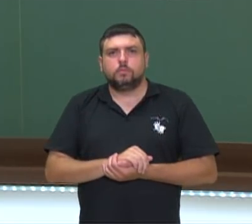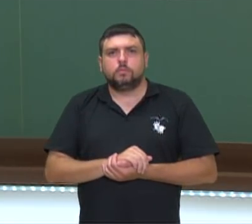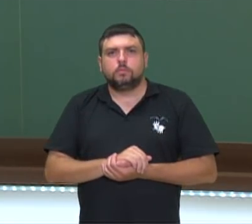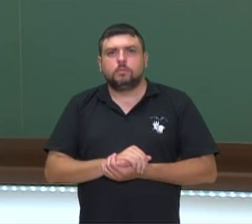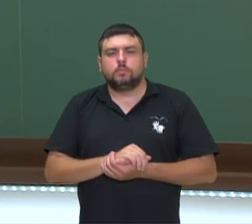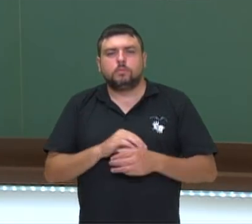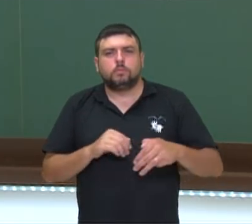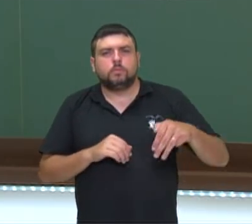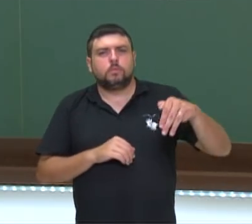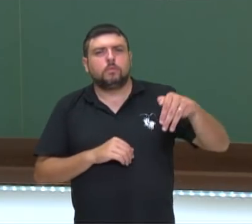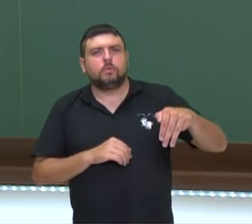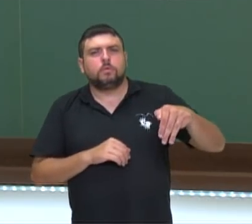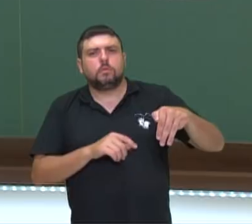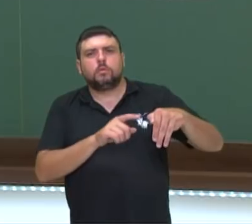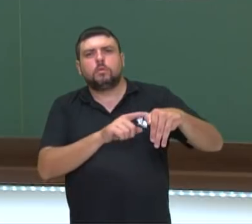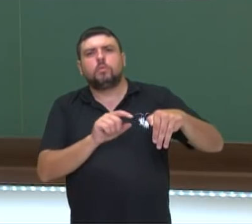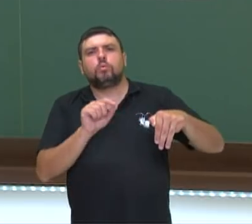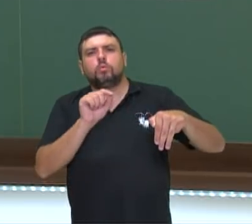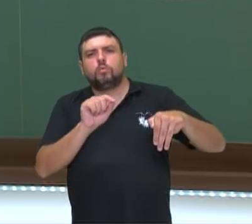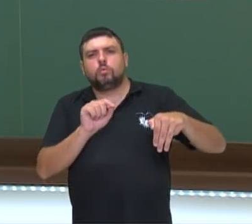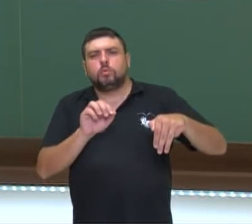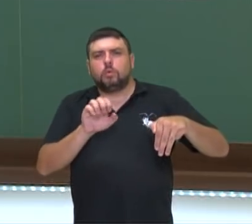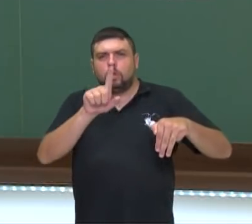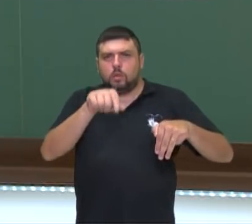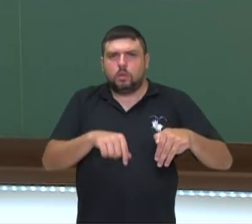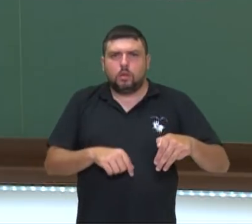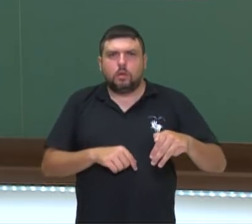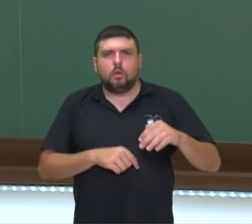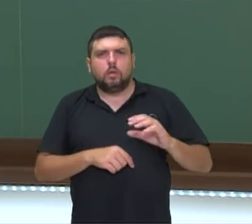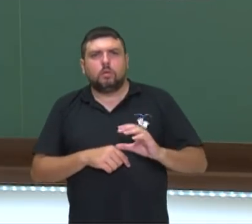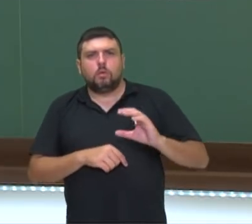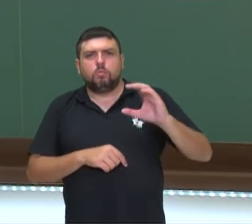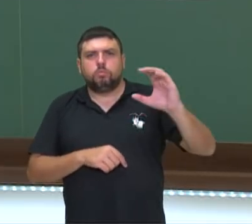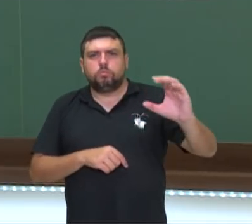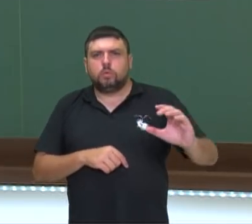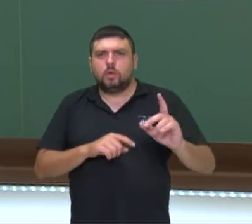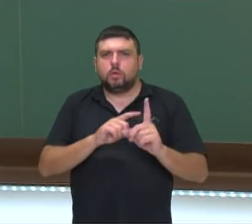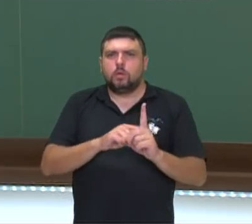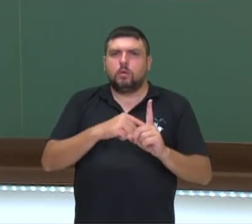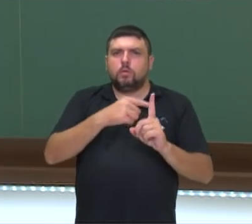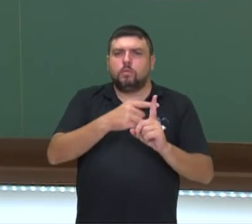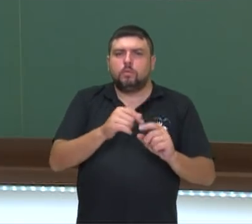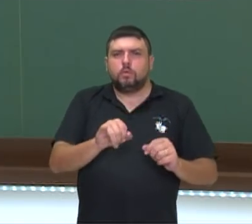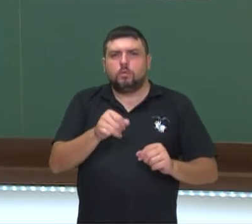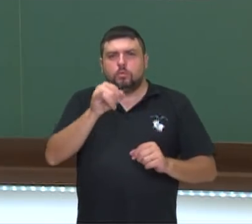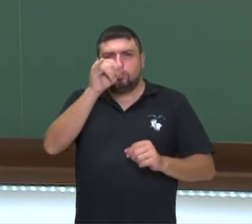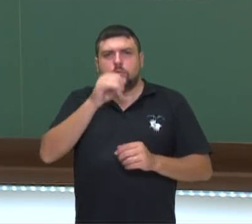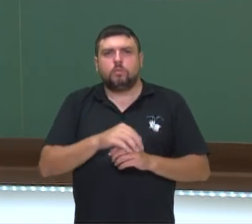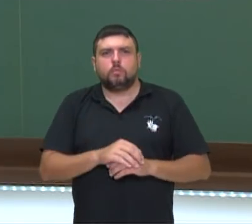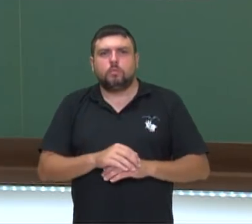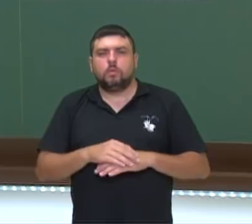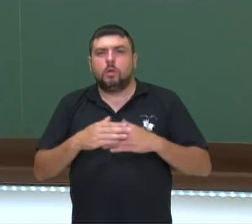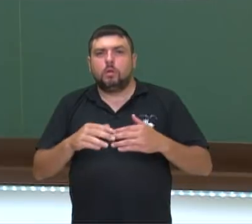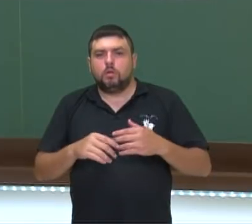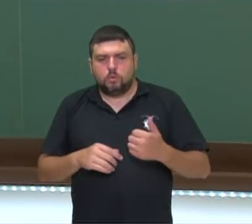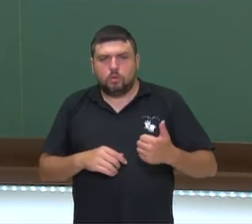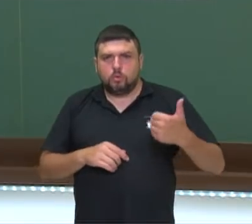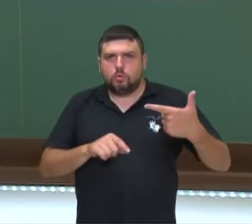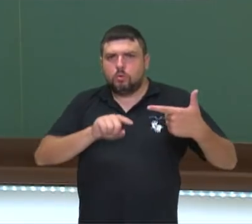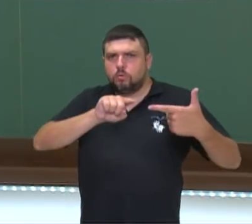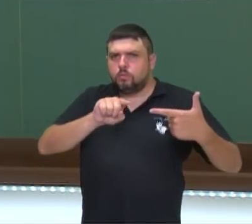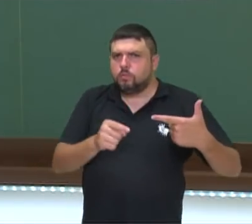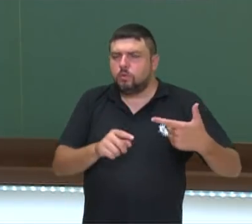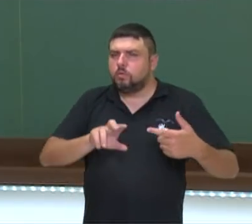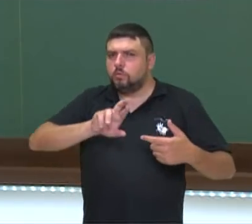que seria o montante? O capital mais o juro. Então, esse resgate aqui dos 12.000 não é o capital, e sim